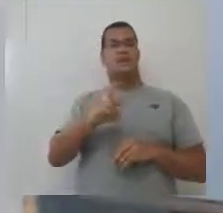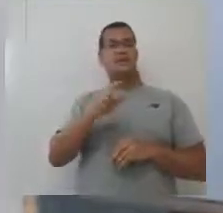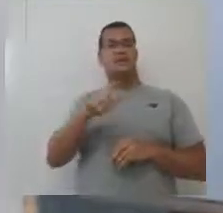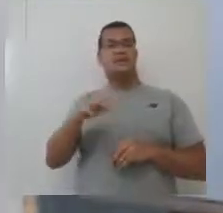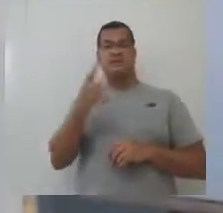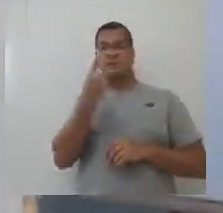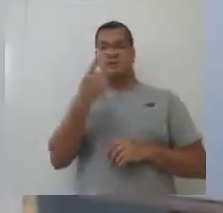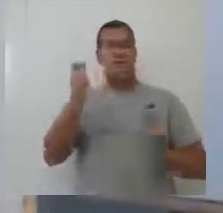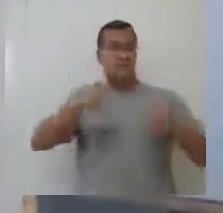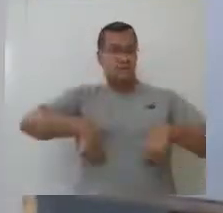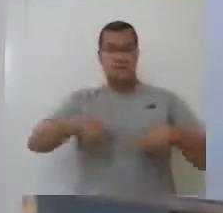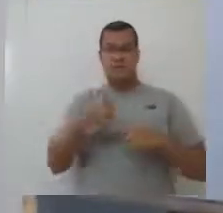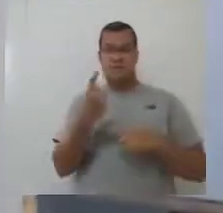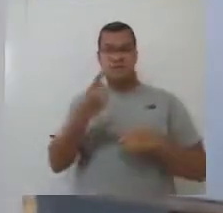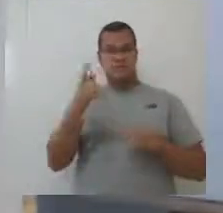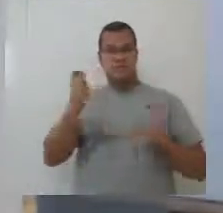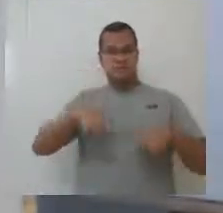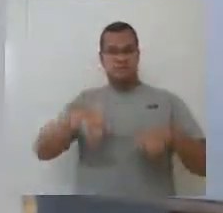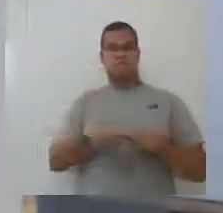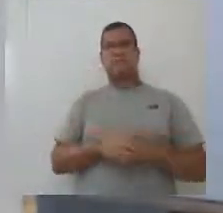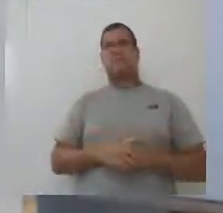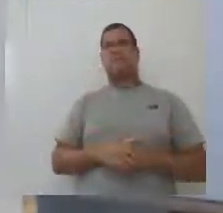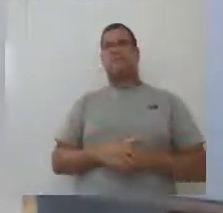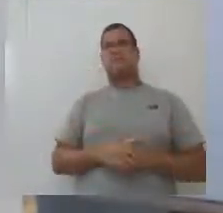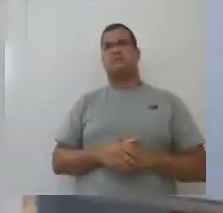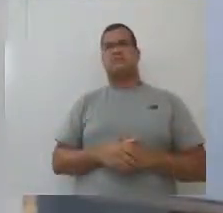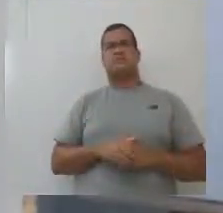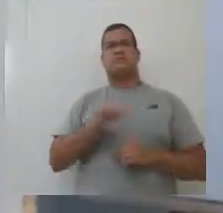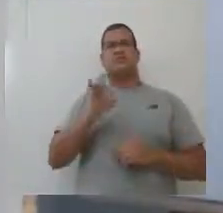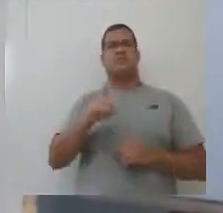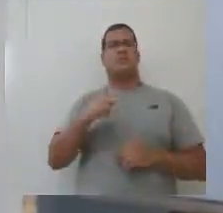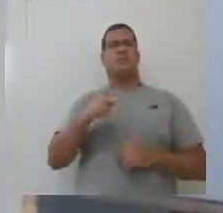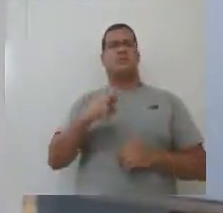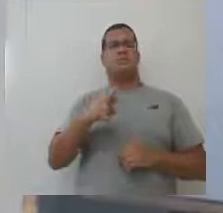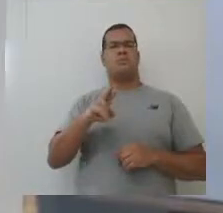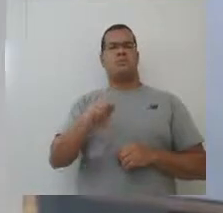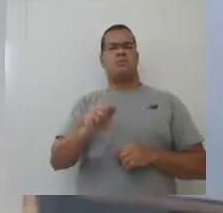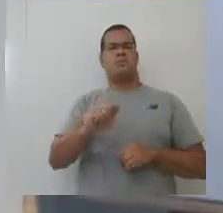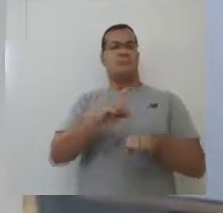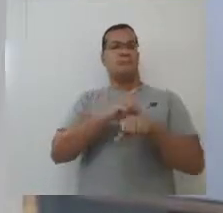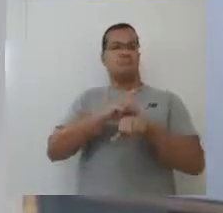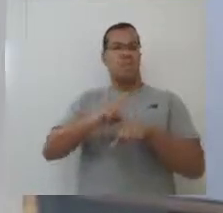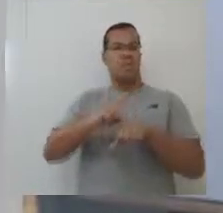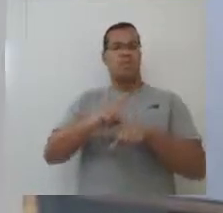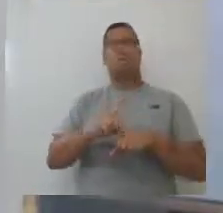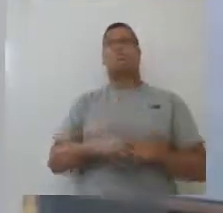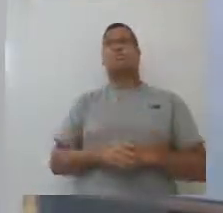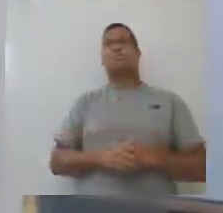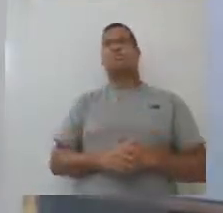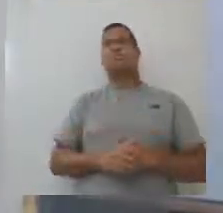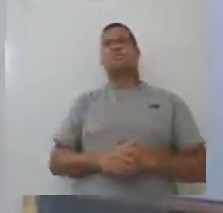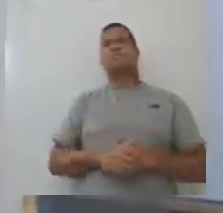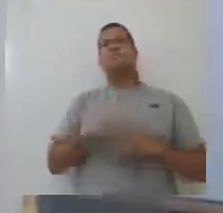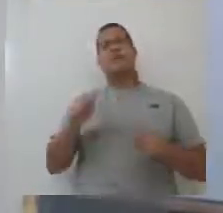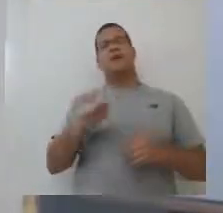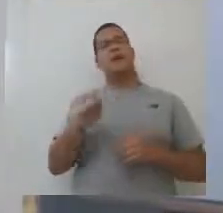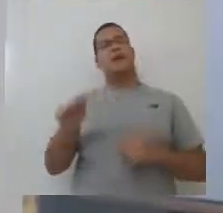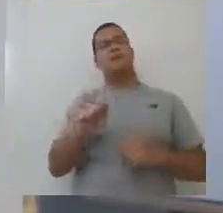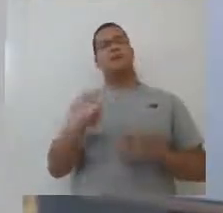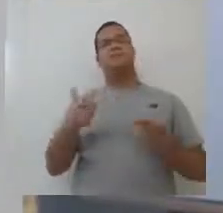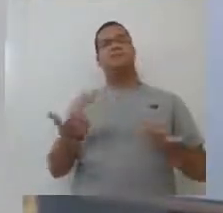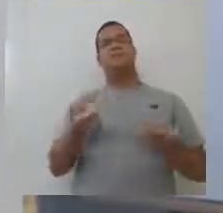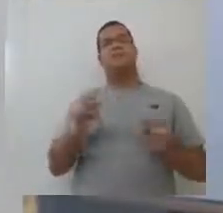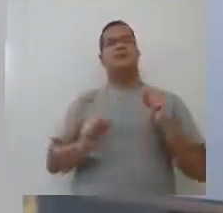uma possibilidade de genética. Qual é, menino? Isso, ser pura. Então, ó, azinho. Aí tu pode dizer, tá, Andrei, quem é dominante,